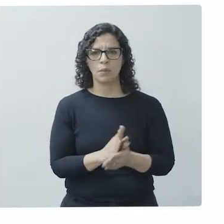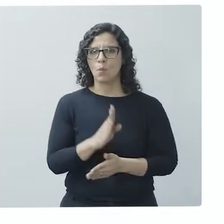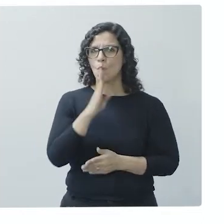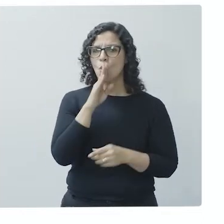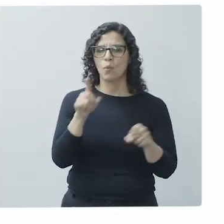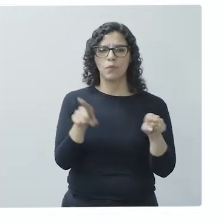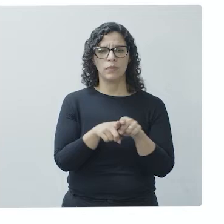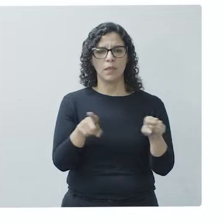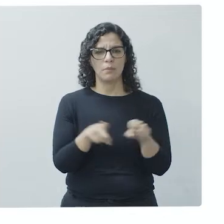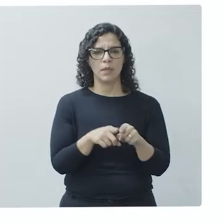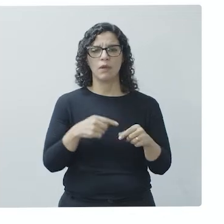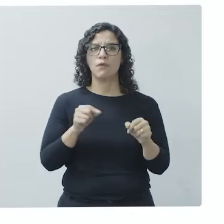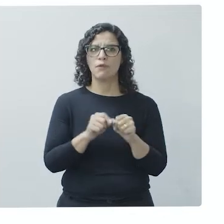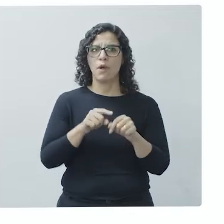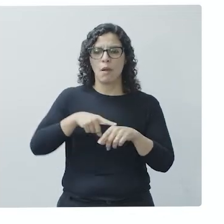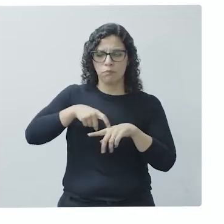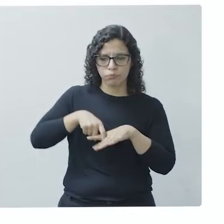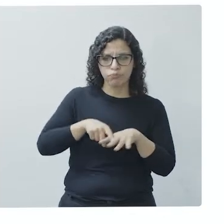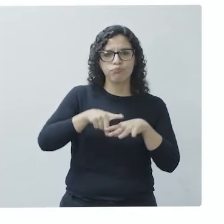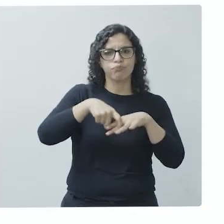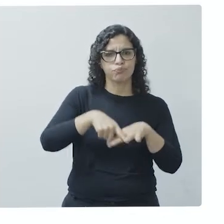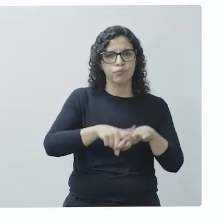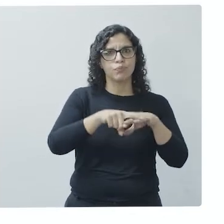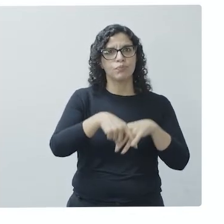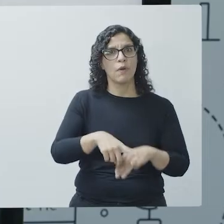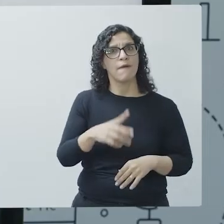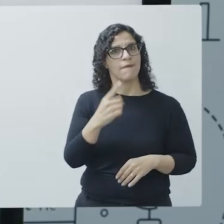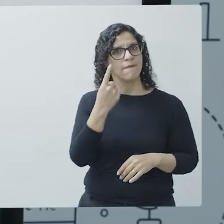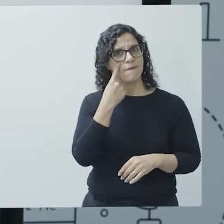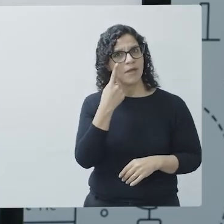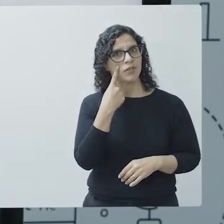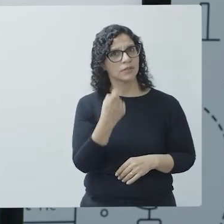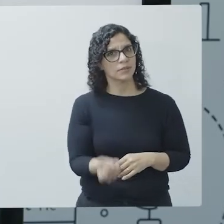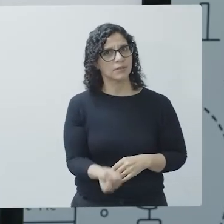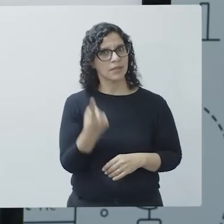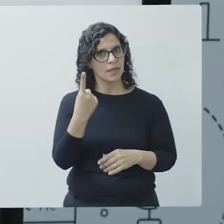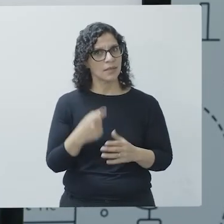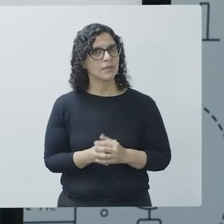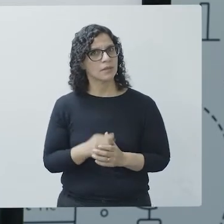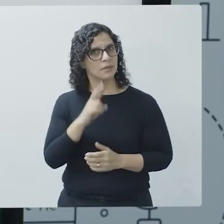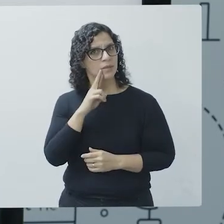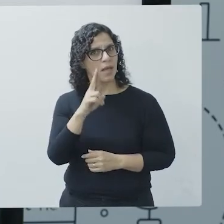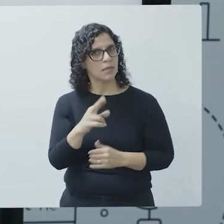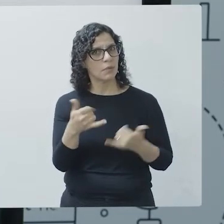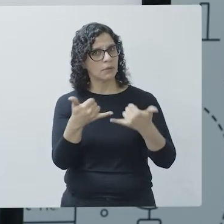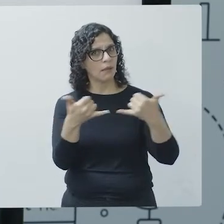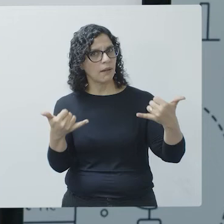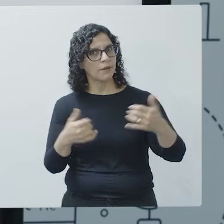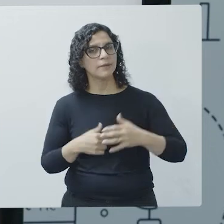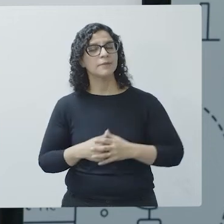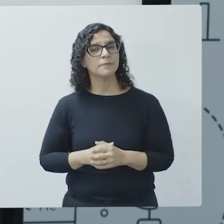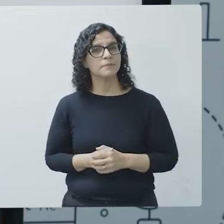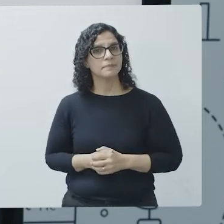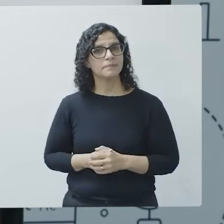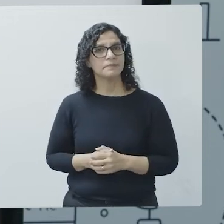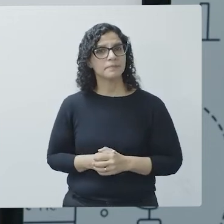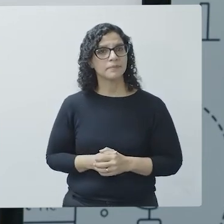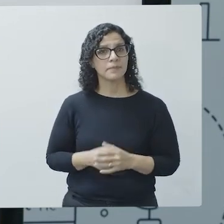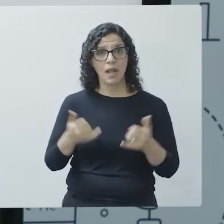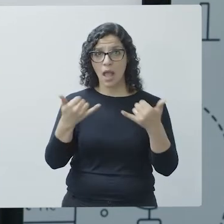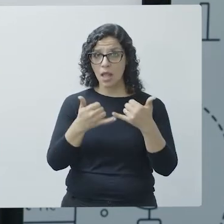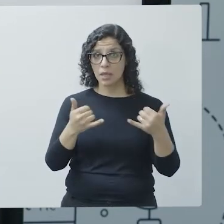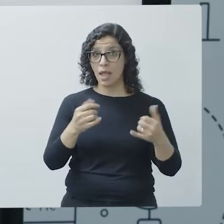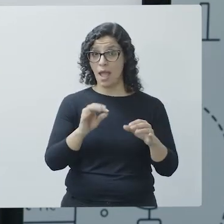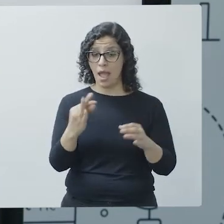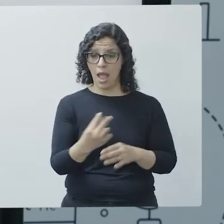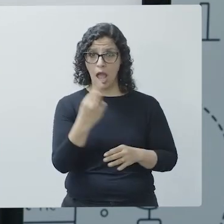calou-se também e foi andando. Olha que interessante a resposta da Linha à